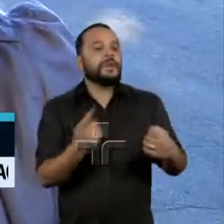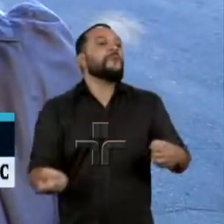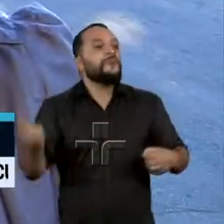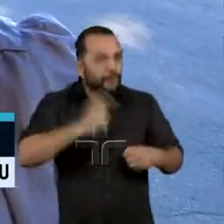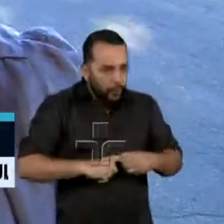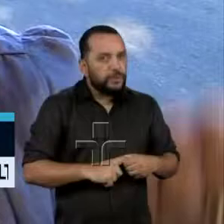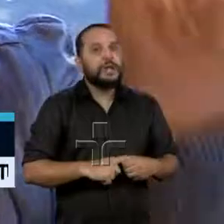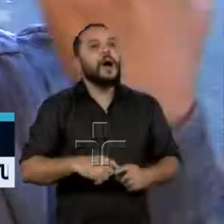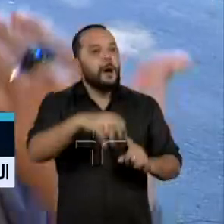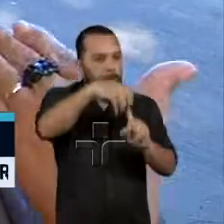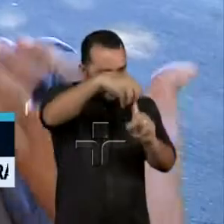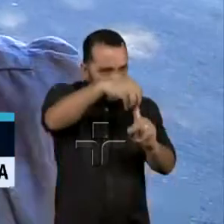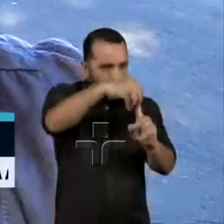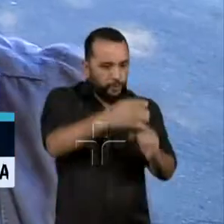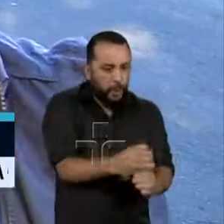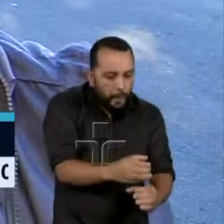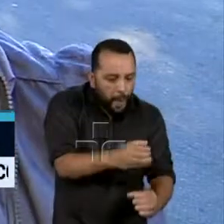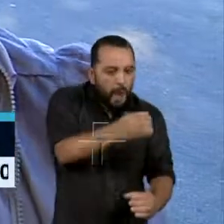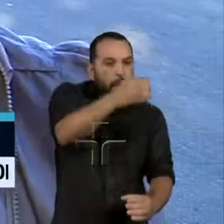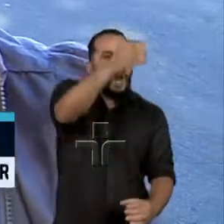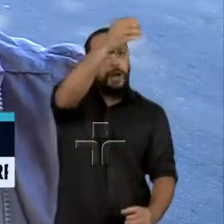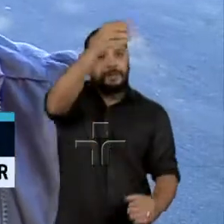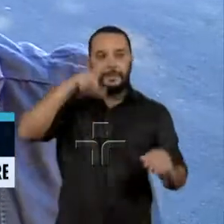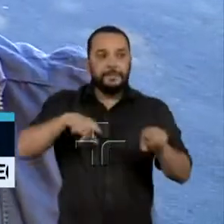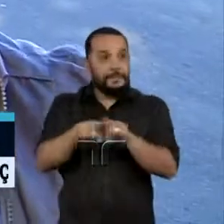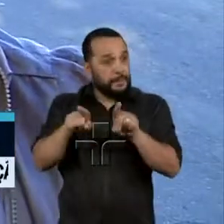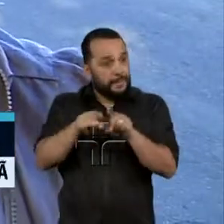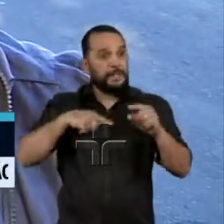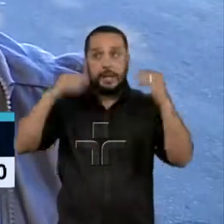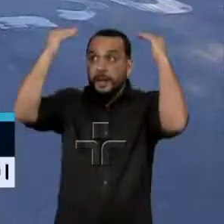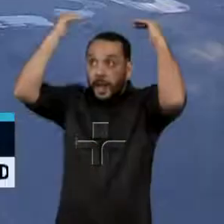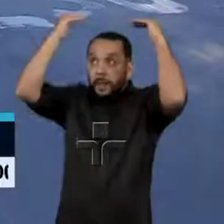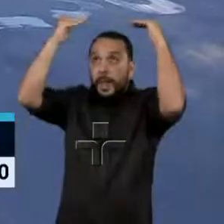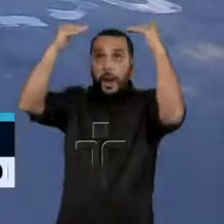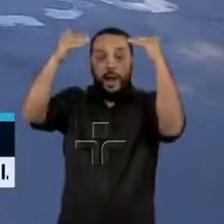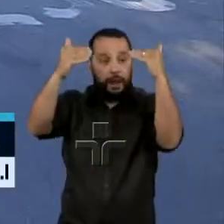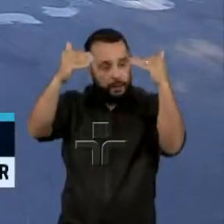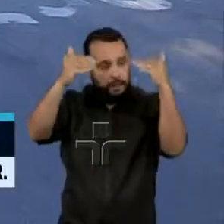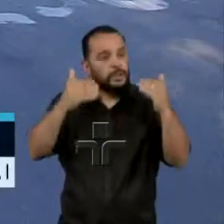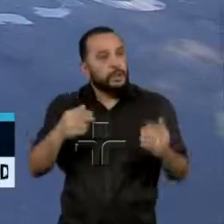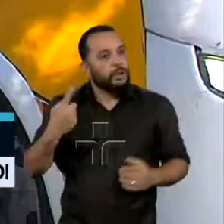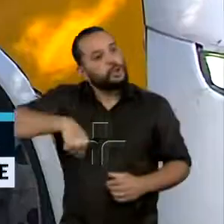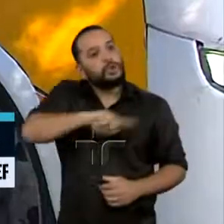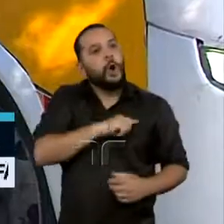e não volte só o ponto, com uma cobertura, porque a população merece.